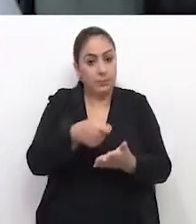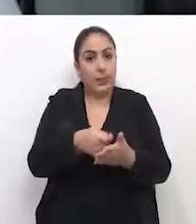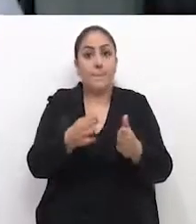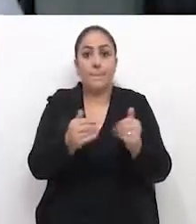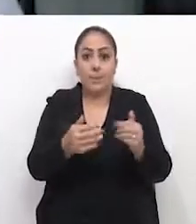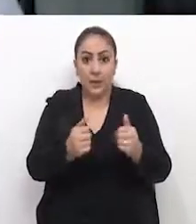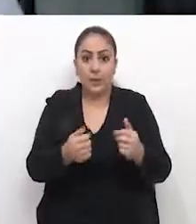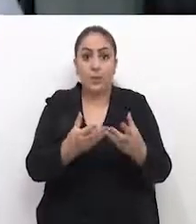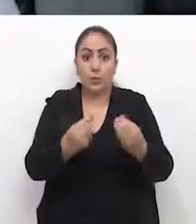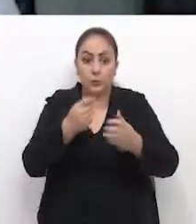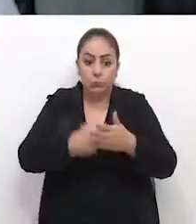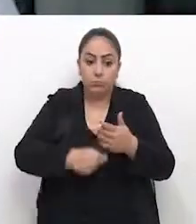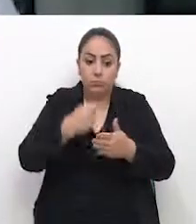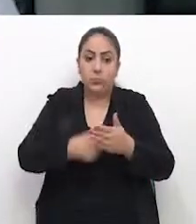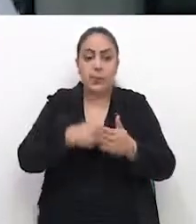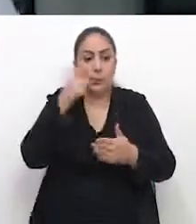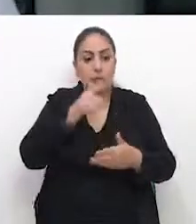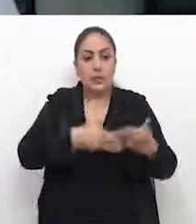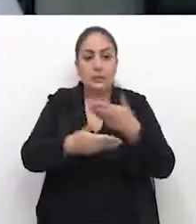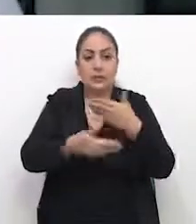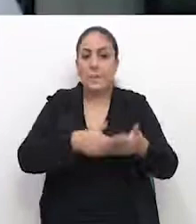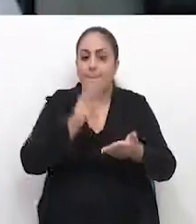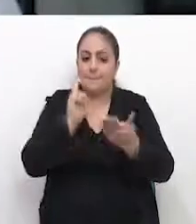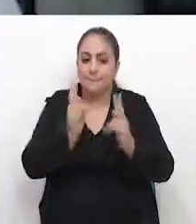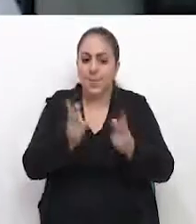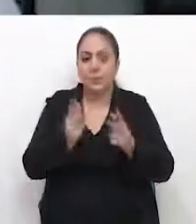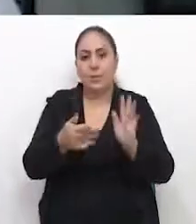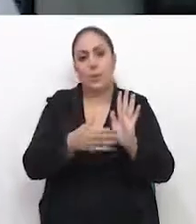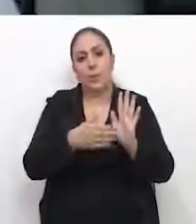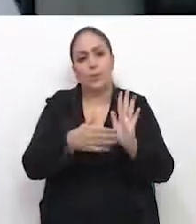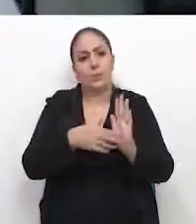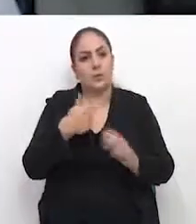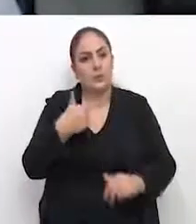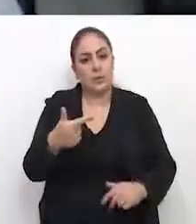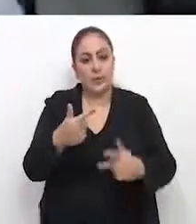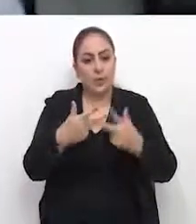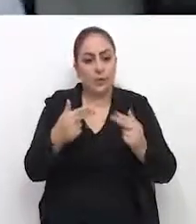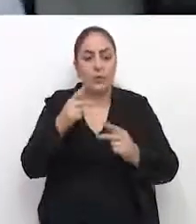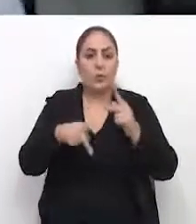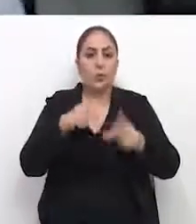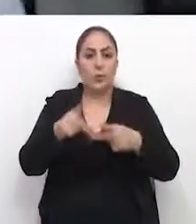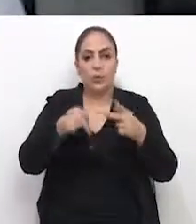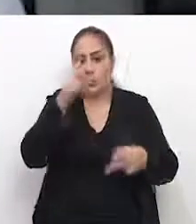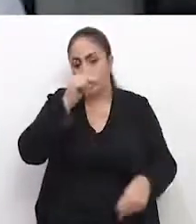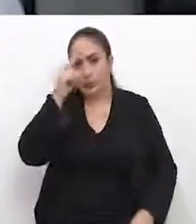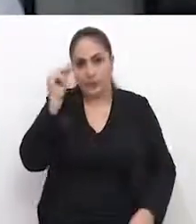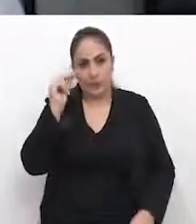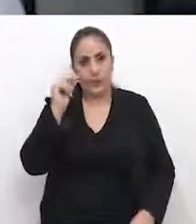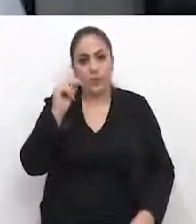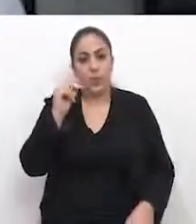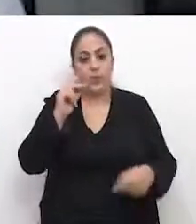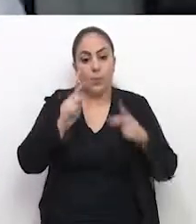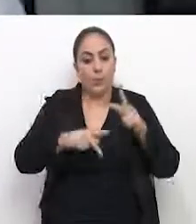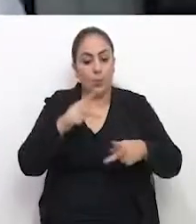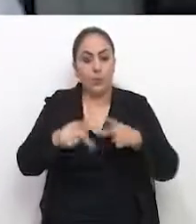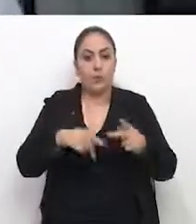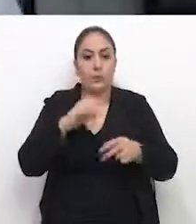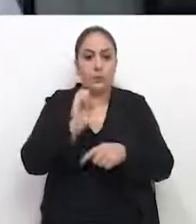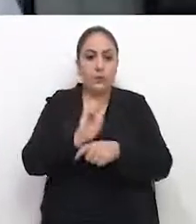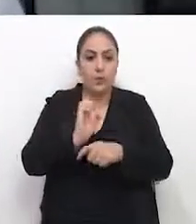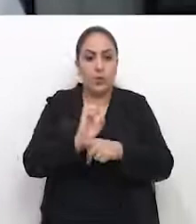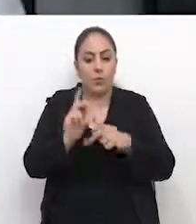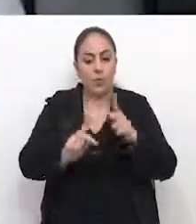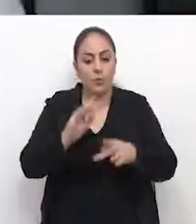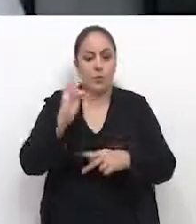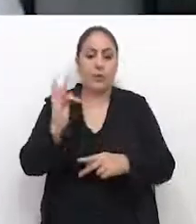Ele exige comuns esforços para nós atendermos a um mesmo propósito, porque não existe, eu insisto, um povo municipal, um povo